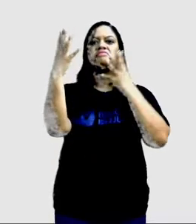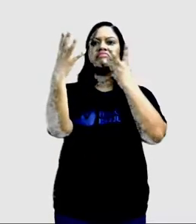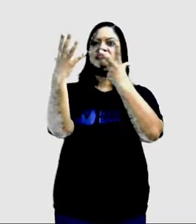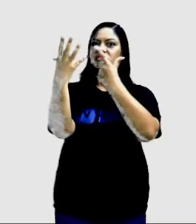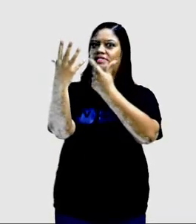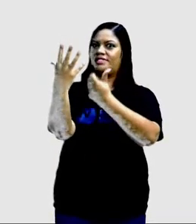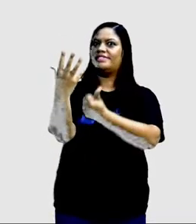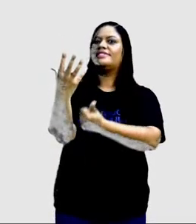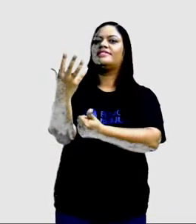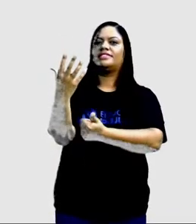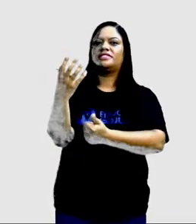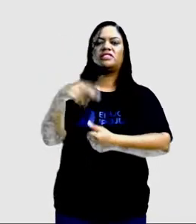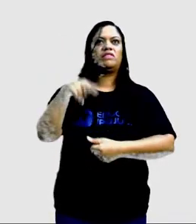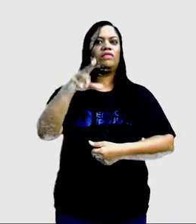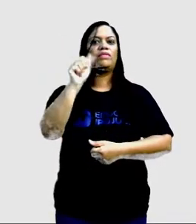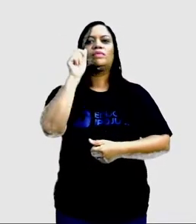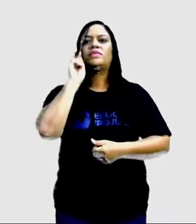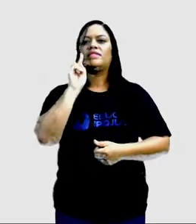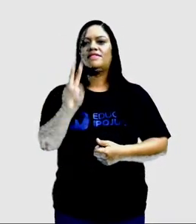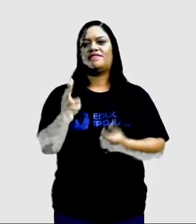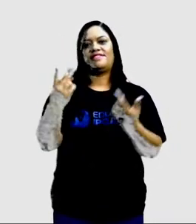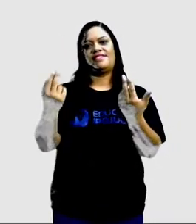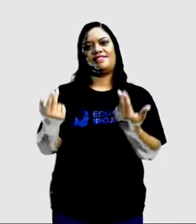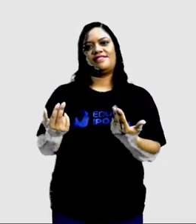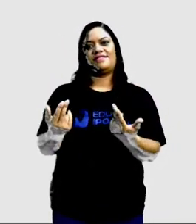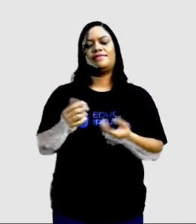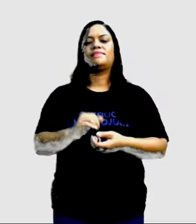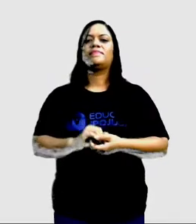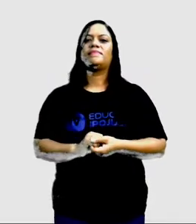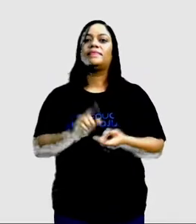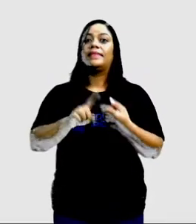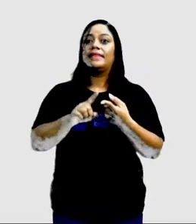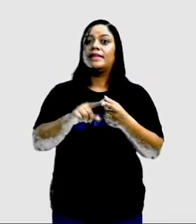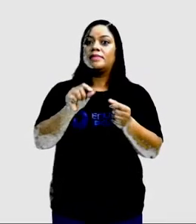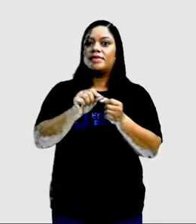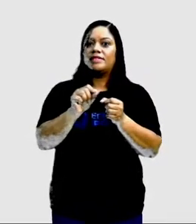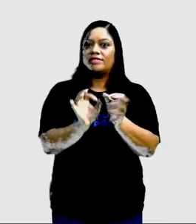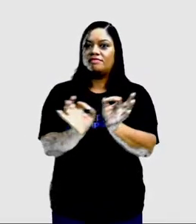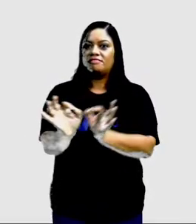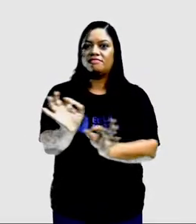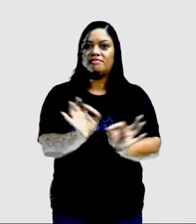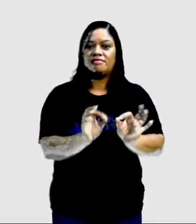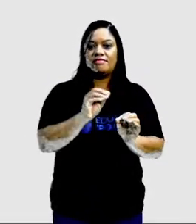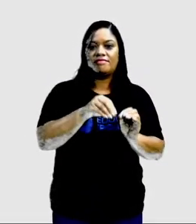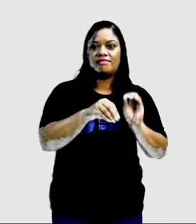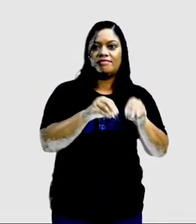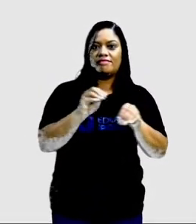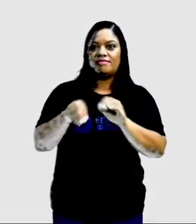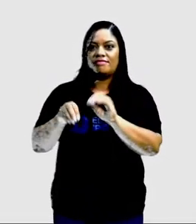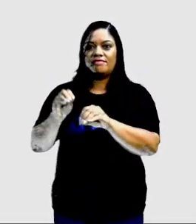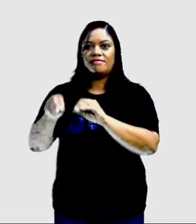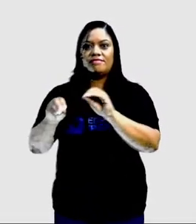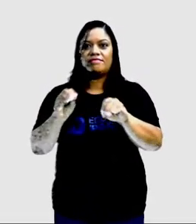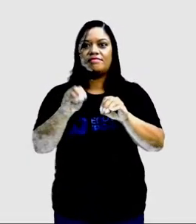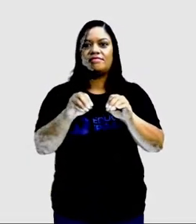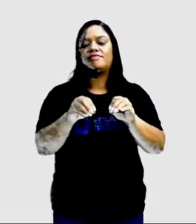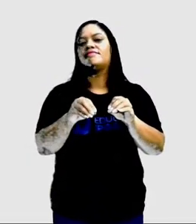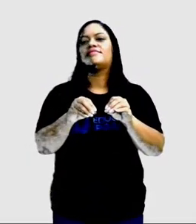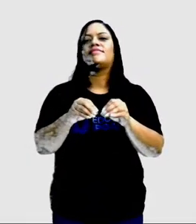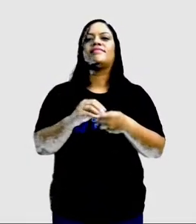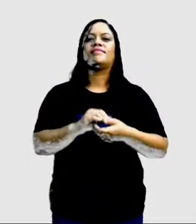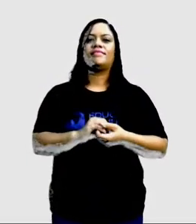jamais vi igual. Também fez uma hortinha, plantou bastante